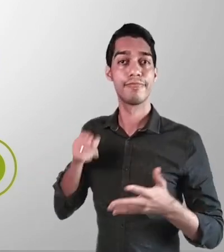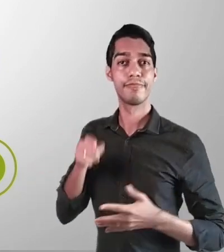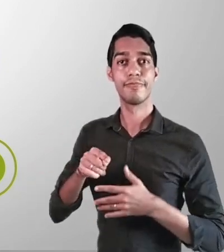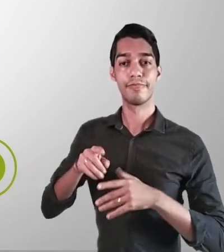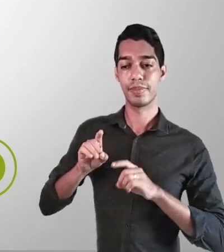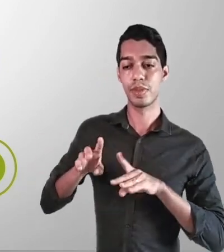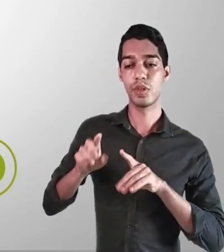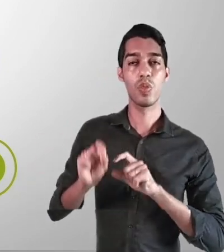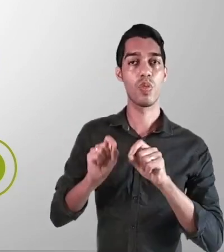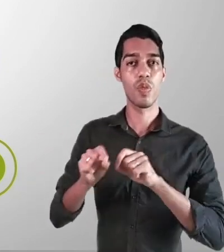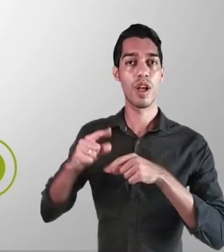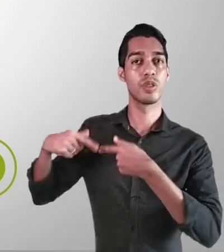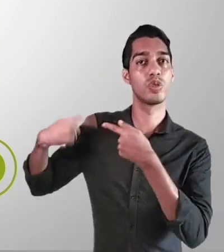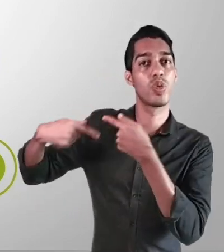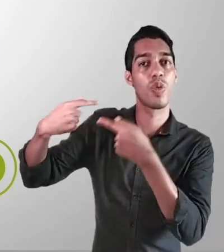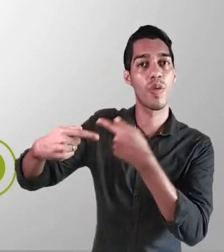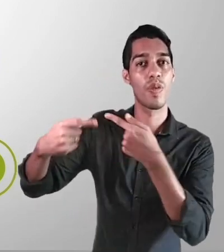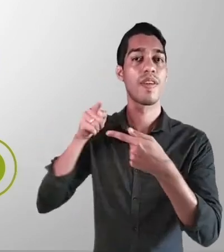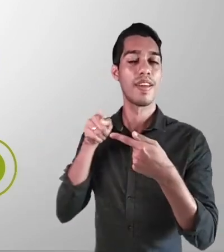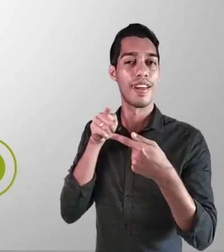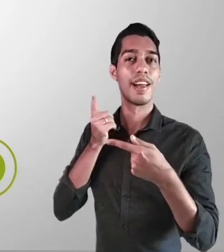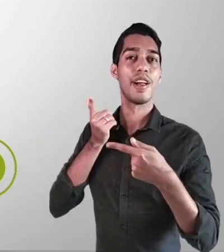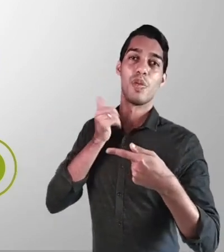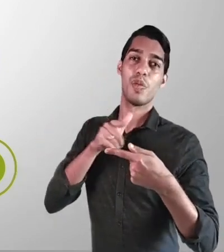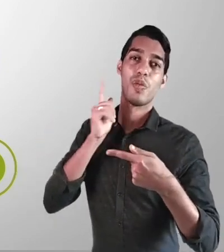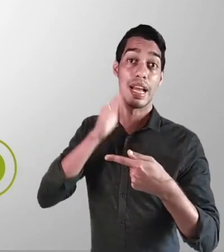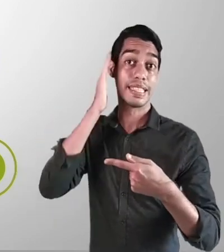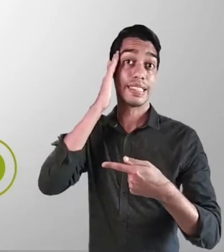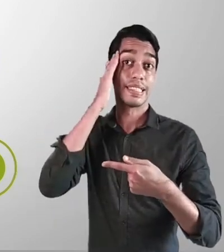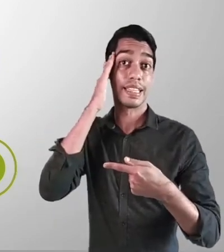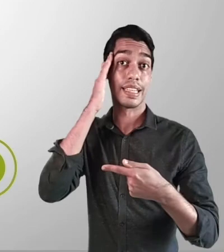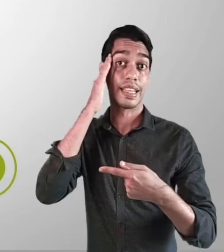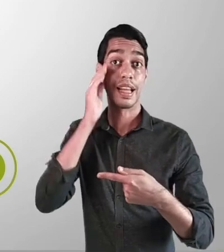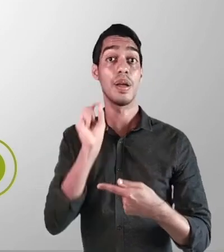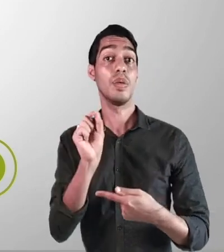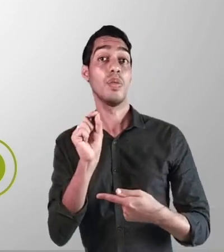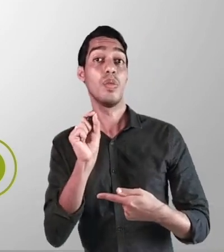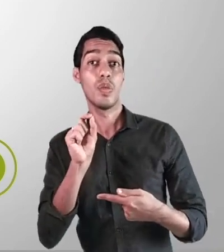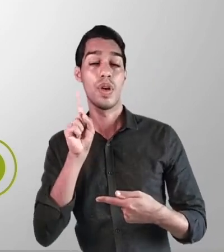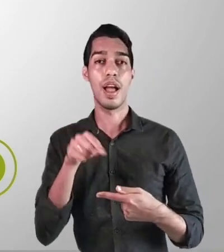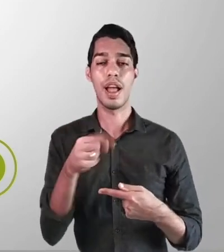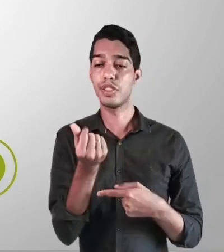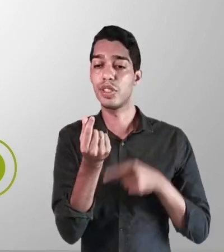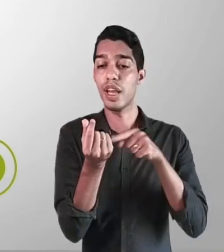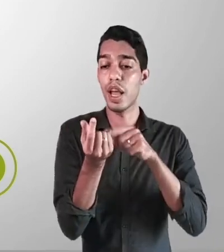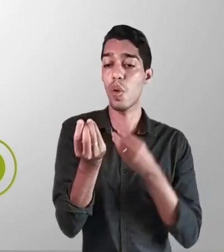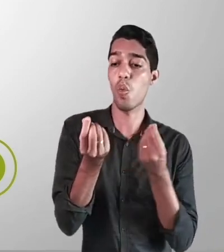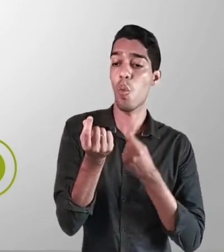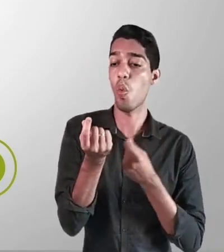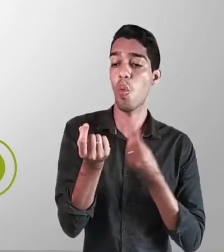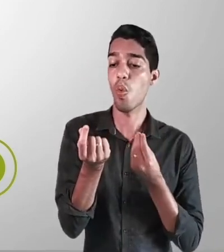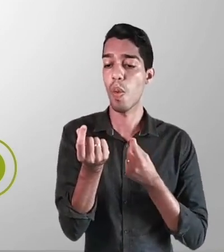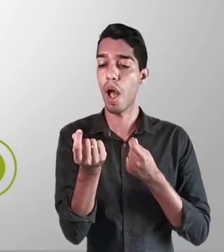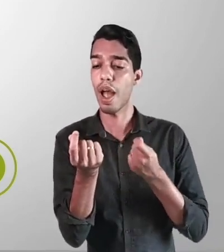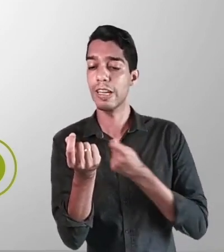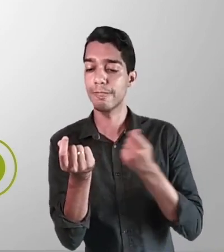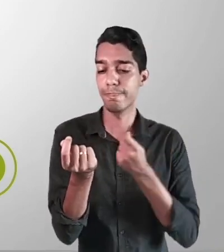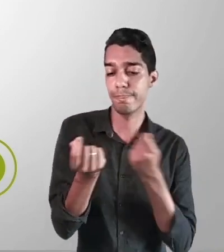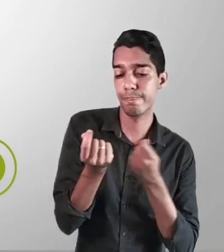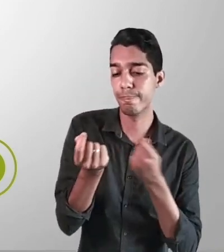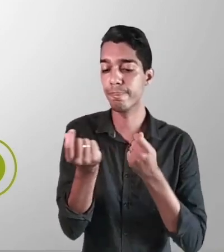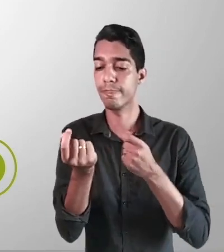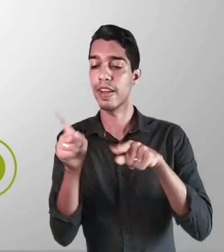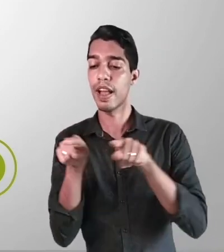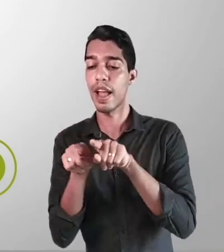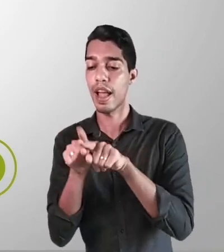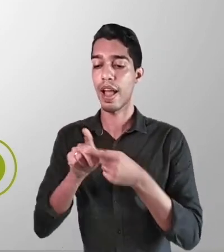as próximas gerações possam efetivamente entender melhor como lidar com o seu dinheiro, qual a melhor maneira de lidar com o seu dinheiro e quais são os melhores